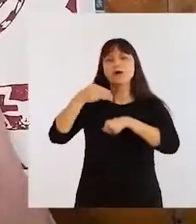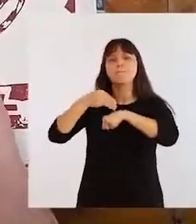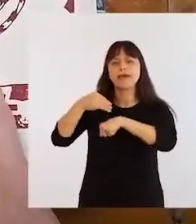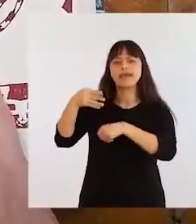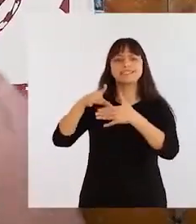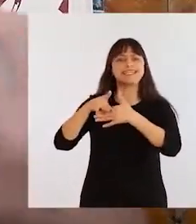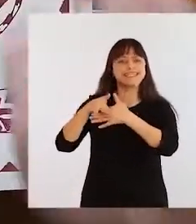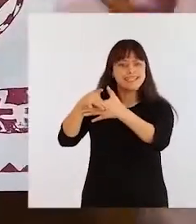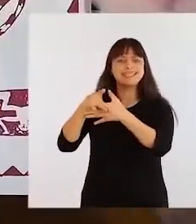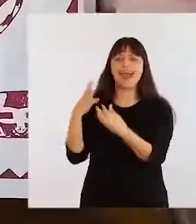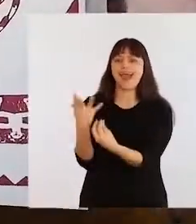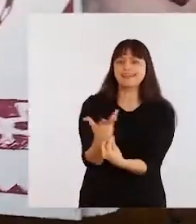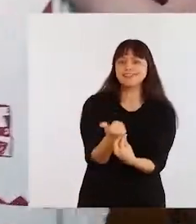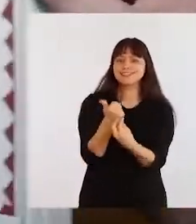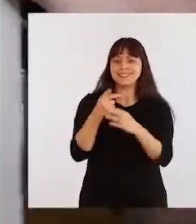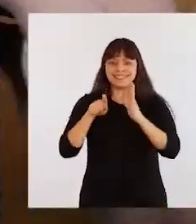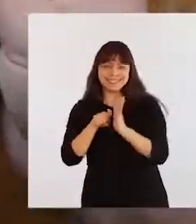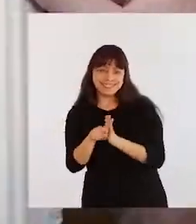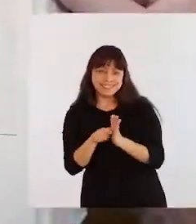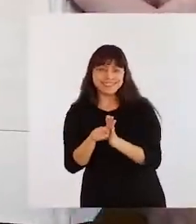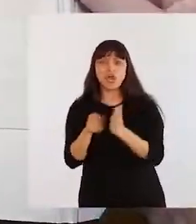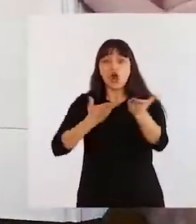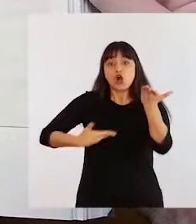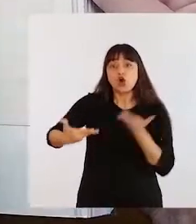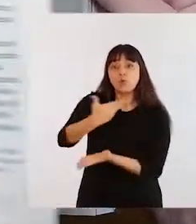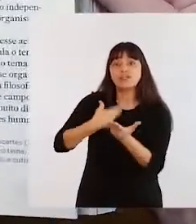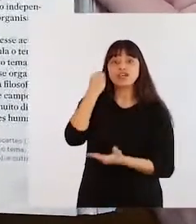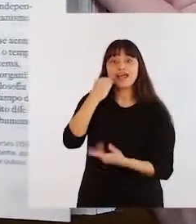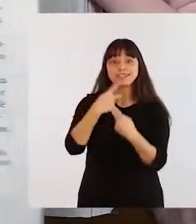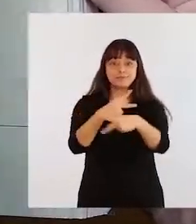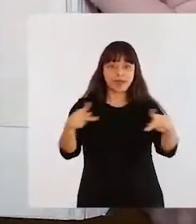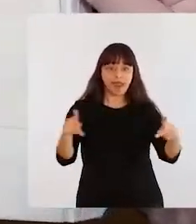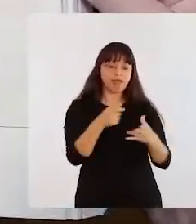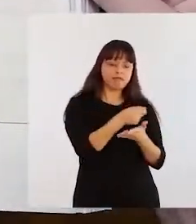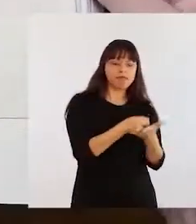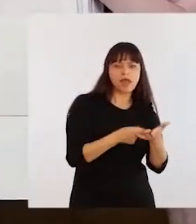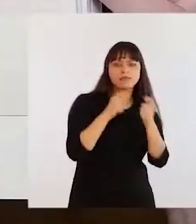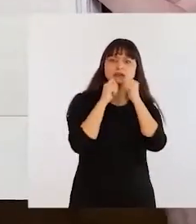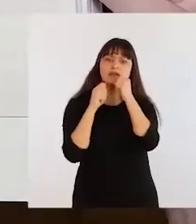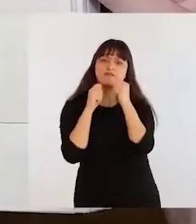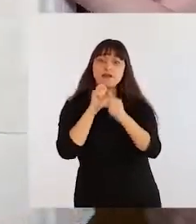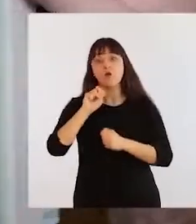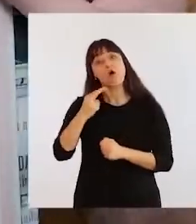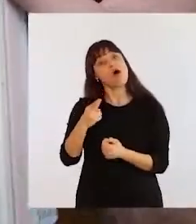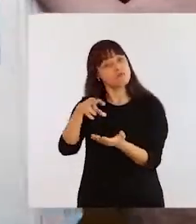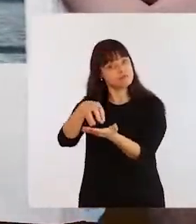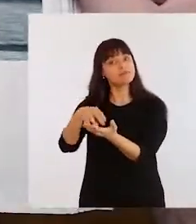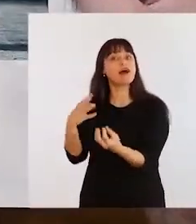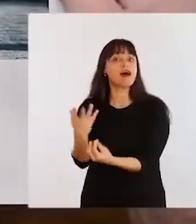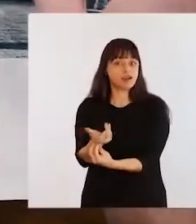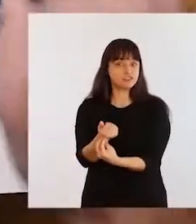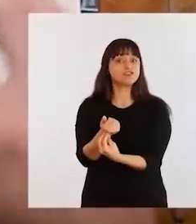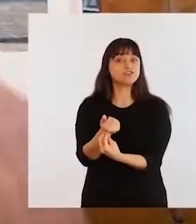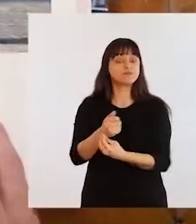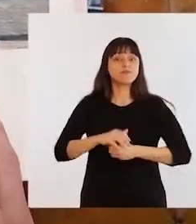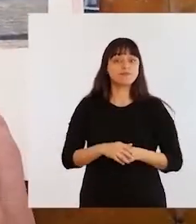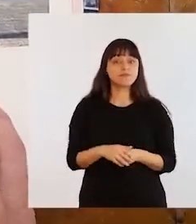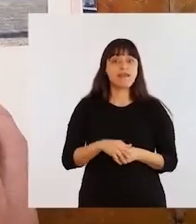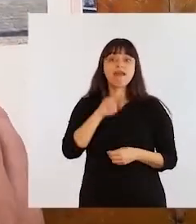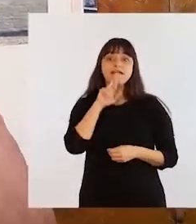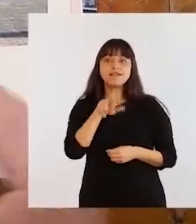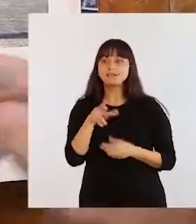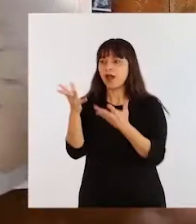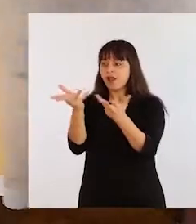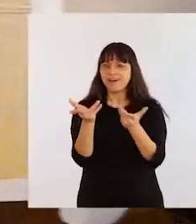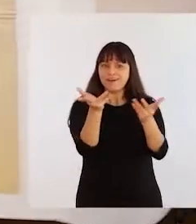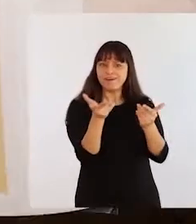na forma de textos, entrevistas ou obras de arte. Os resultados desses convites apresentam uma diversidade de vozes,